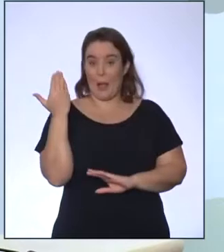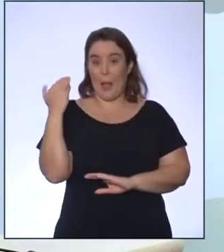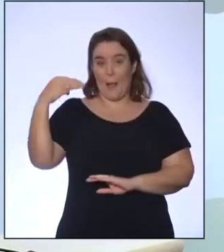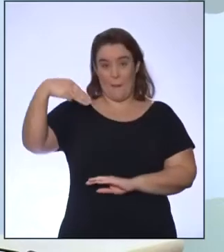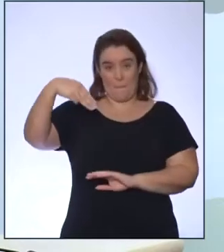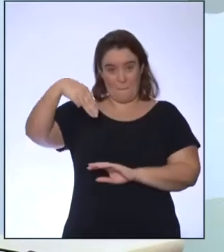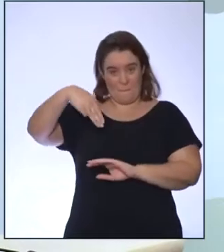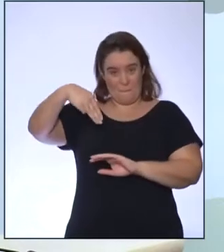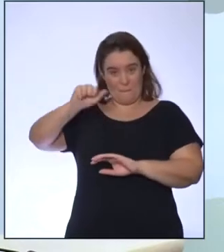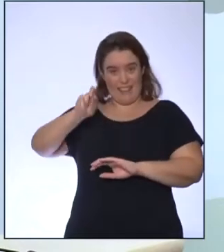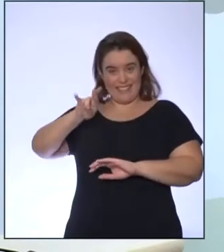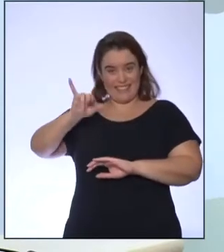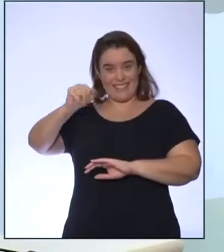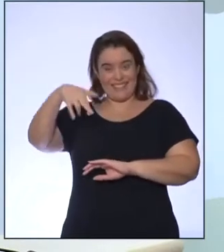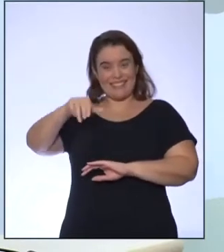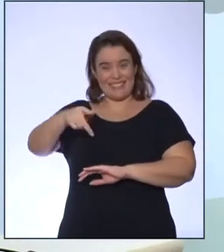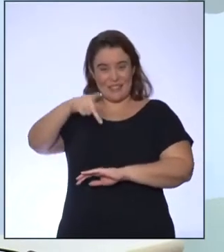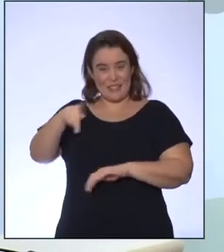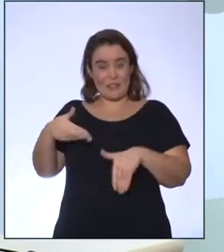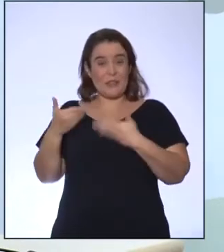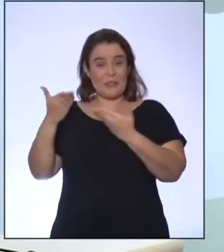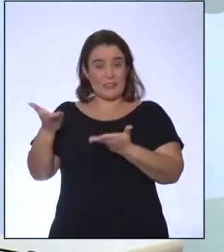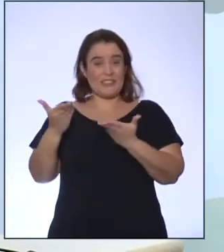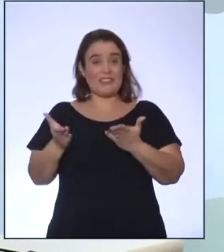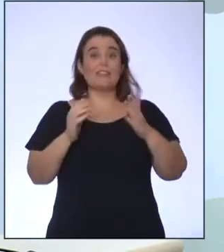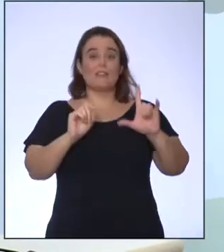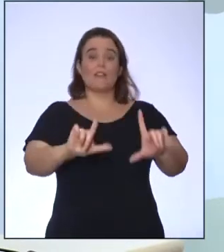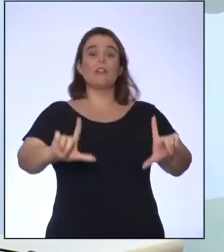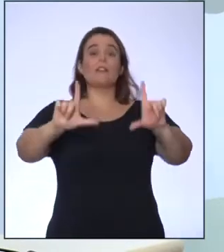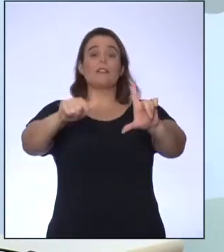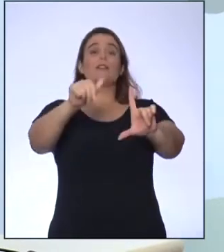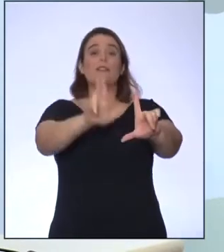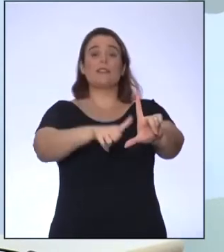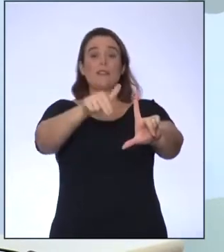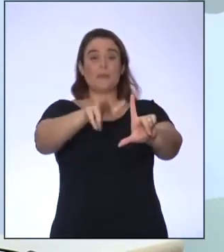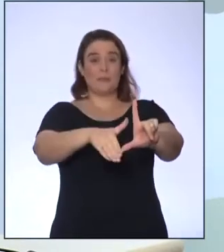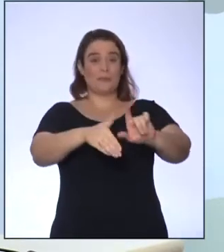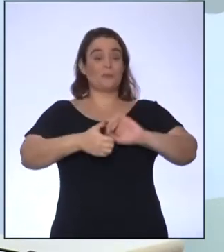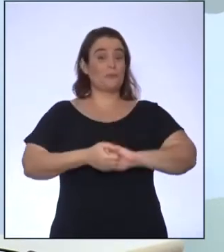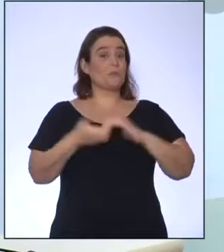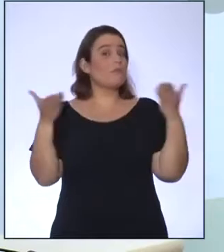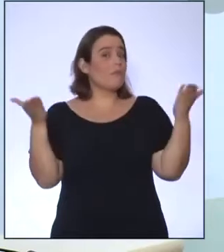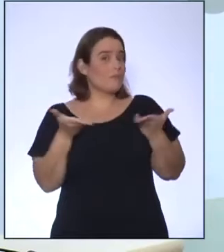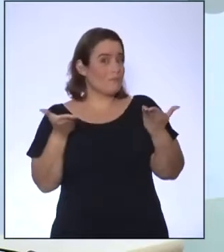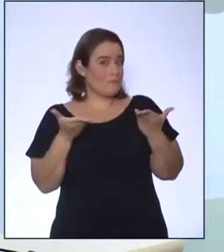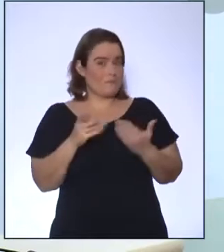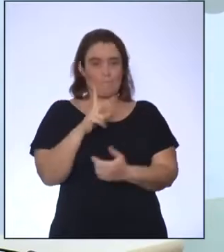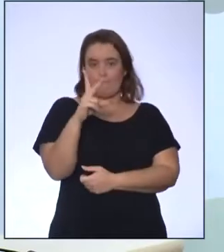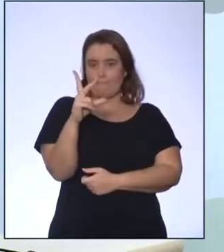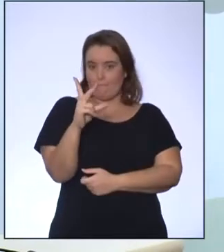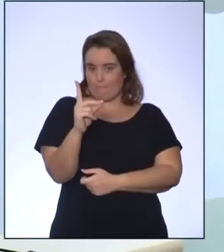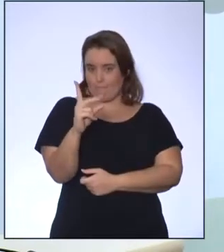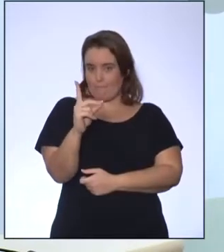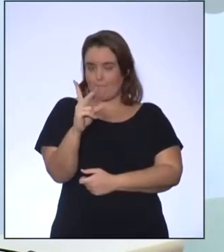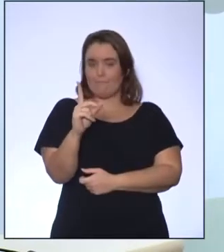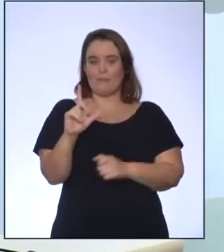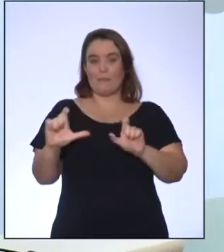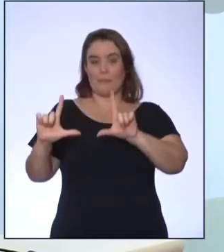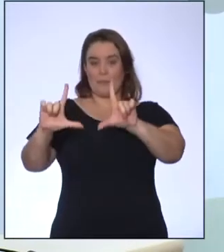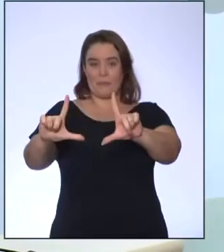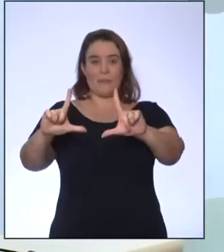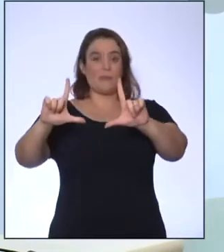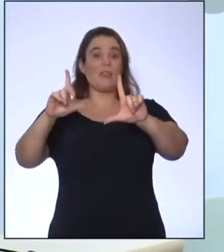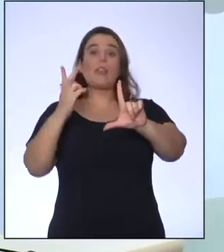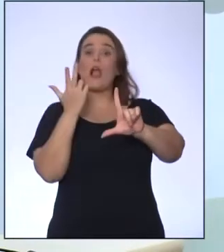professora Mariana, por meio dessa aquarela, né? Então, agora a gente tem um segundo exemplo. É a segunda imagem